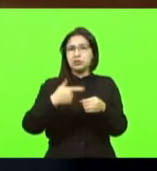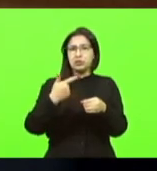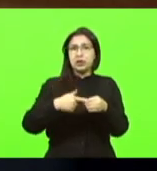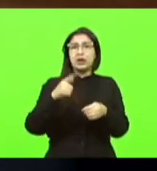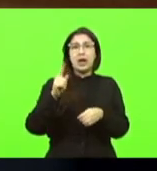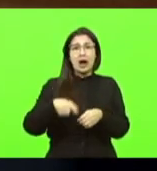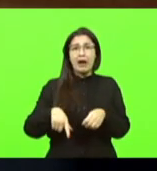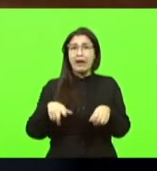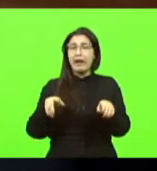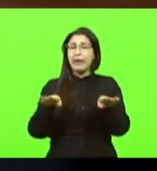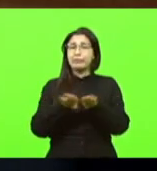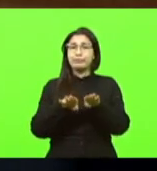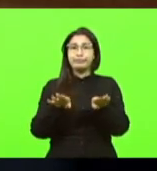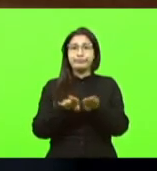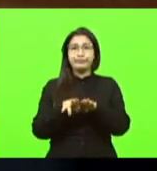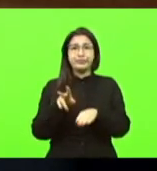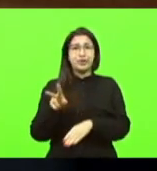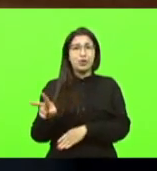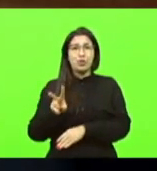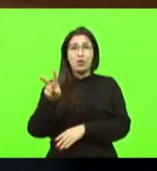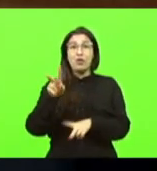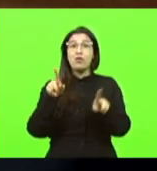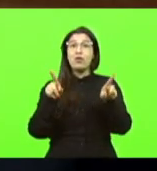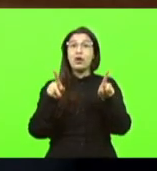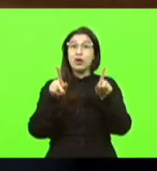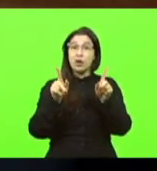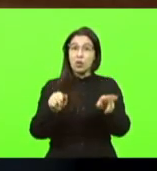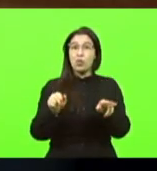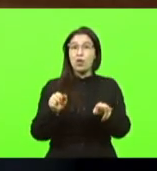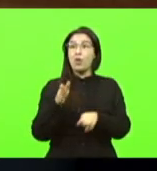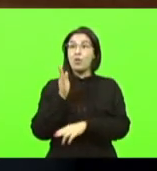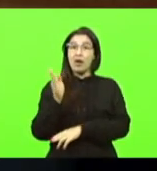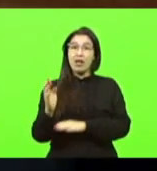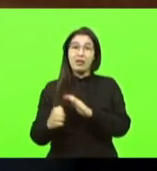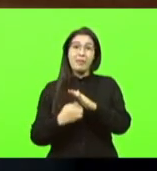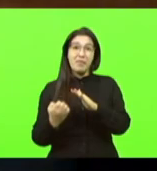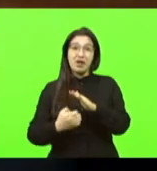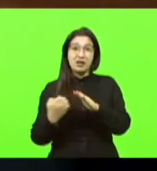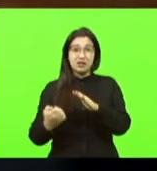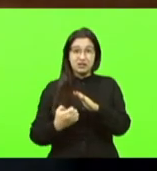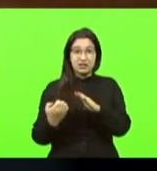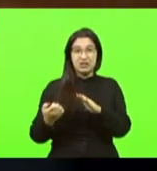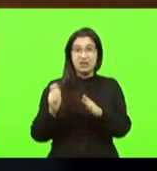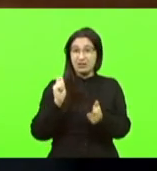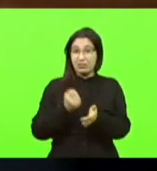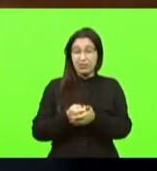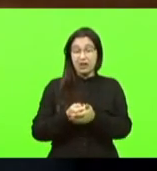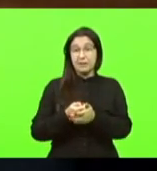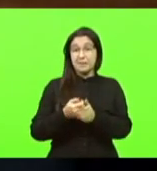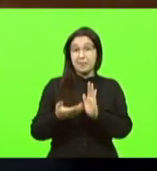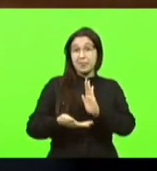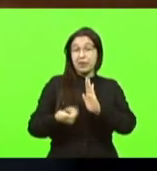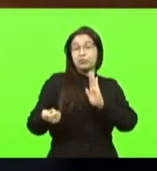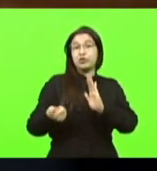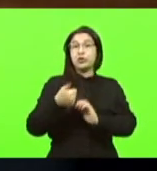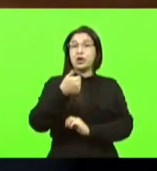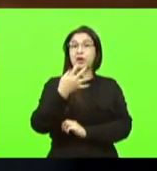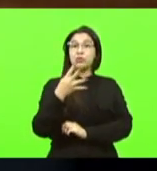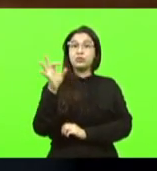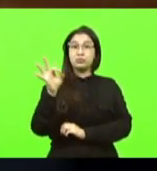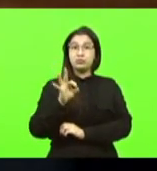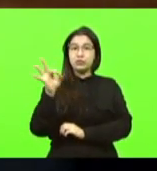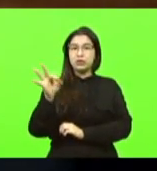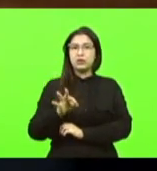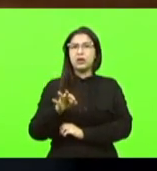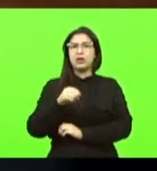que têm altos salários pagam no mercado então quando a gente retira 4 e por cento da remuneração